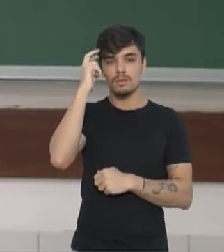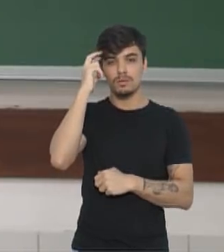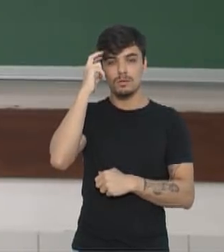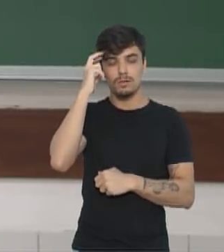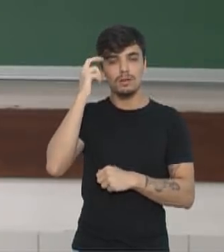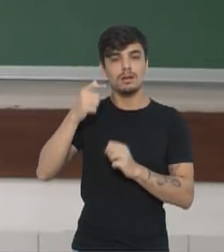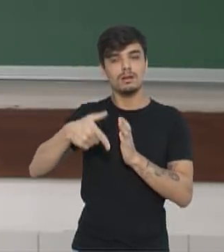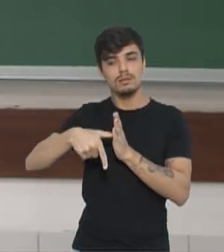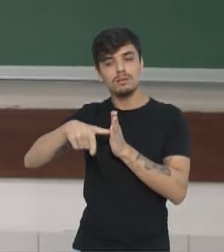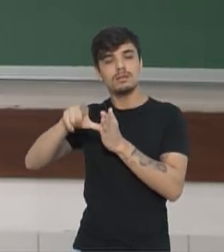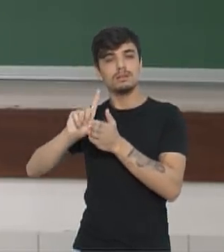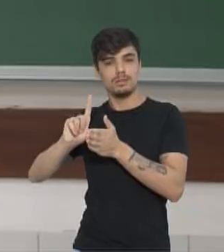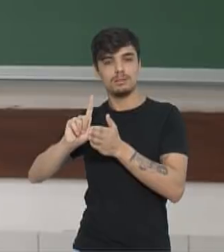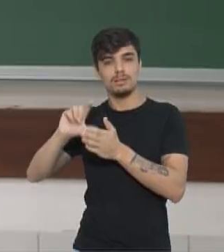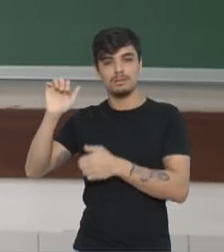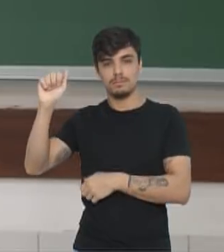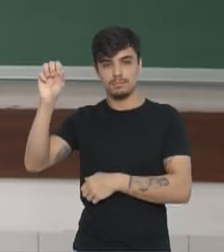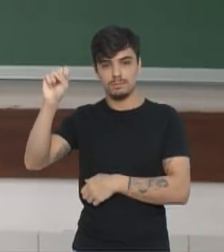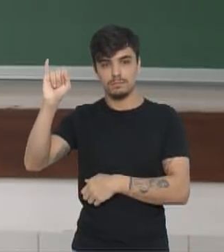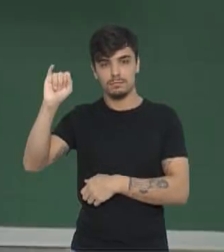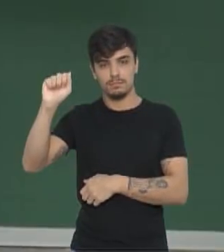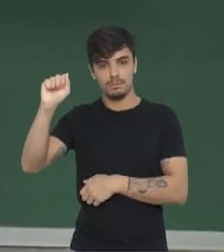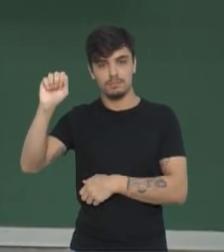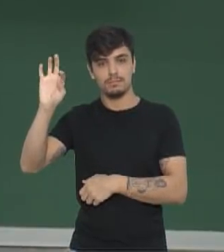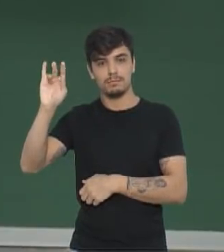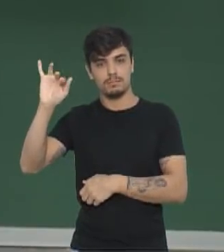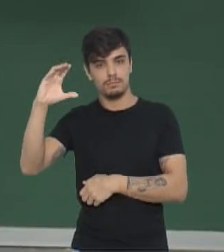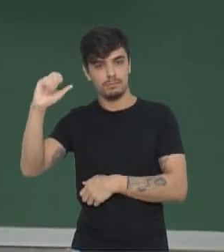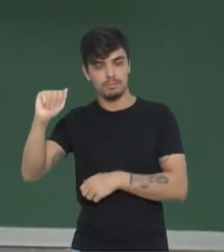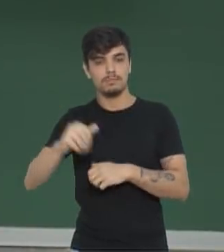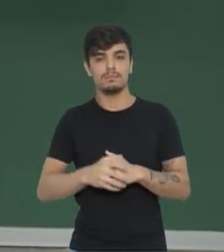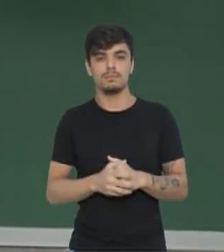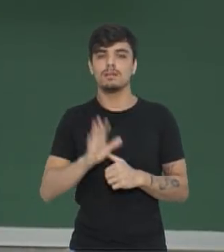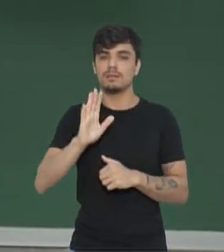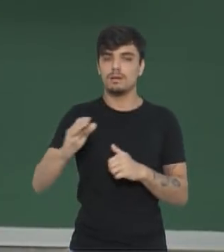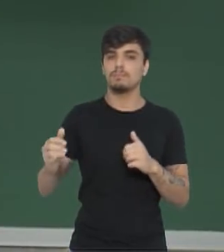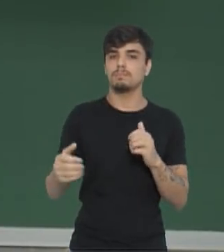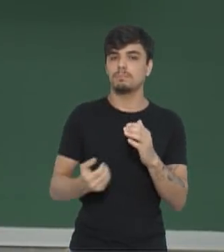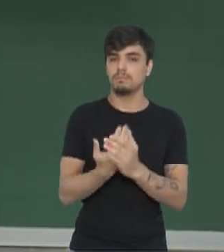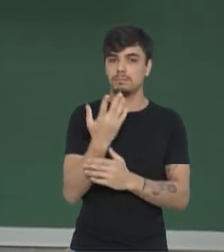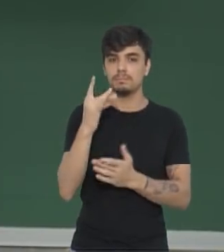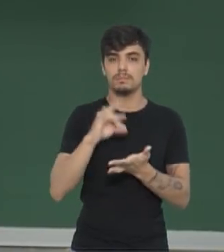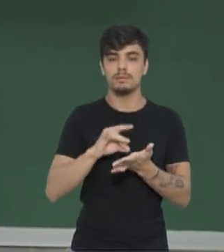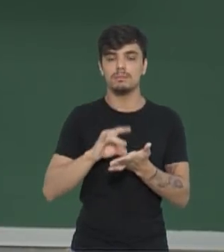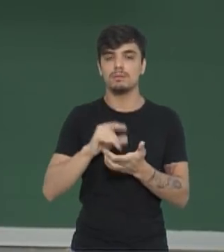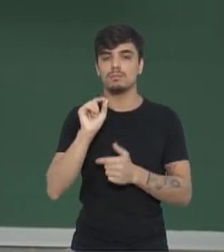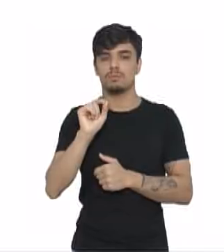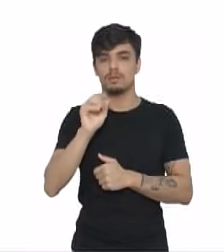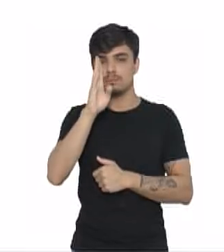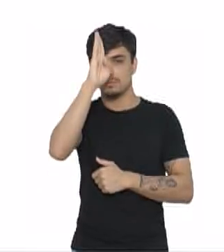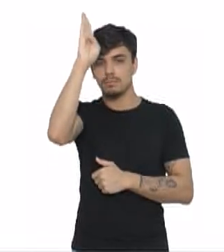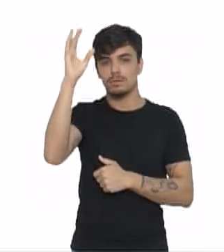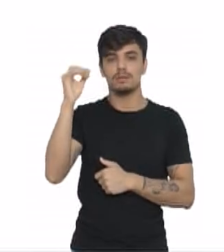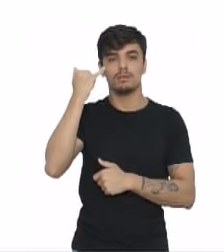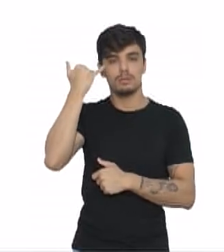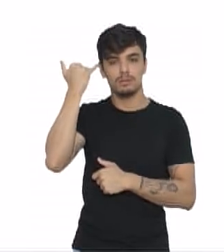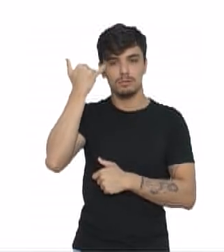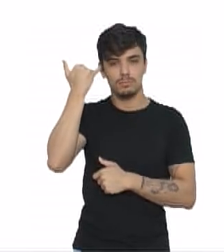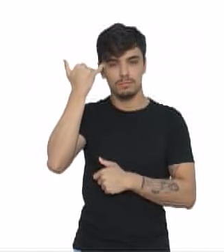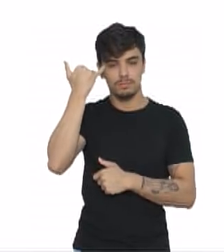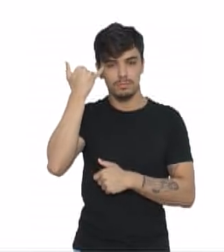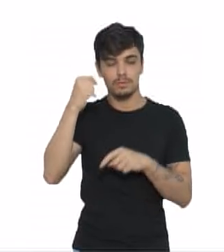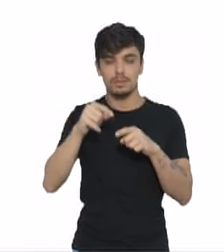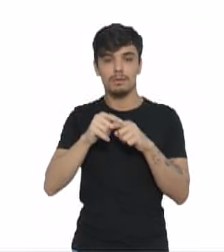asiática. Uma cultura aí que, na aula, vocês trabalharam principalmente com o Japão na antiguidade, com os reinados